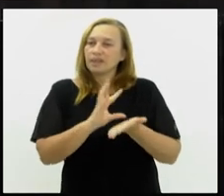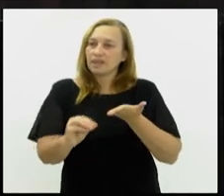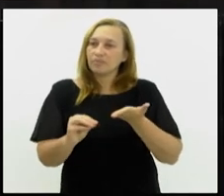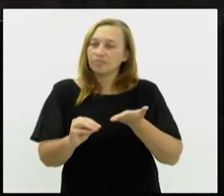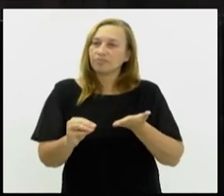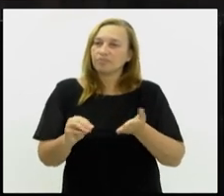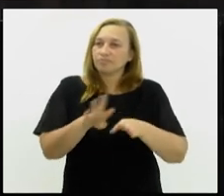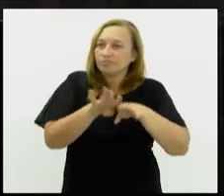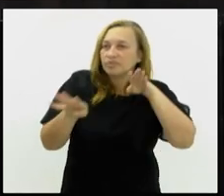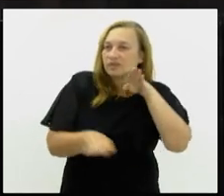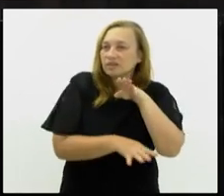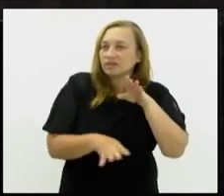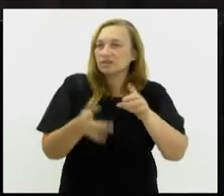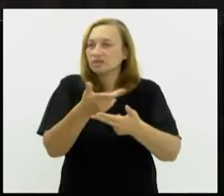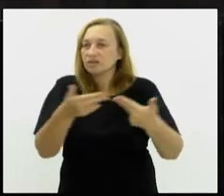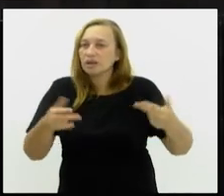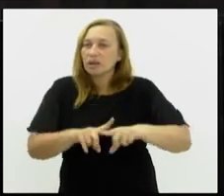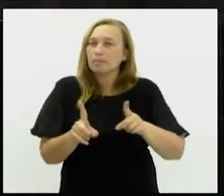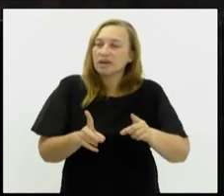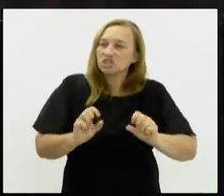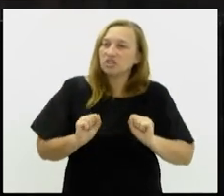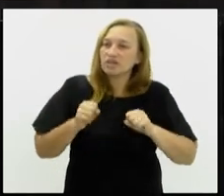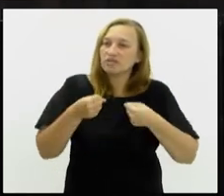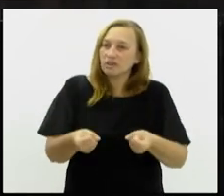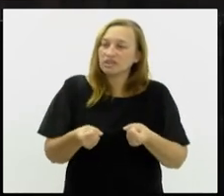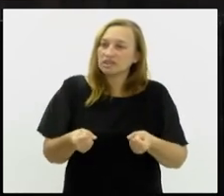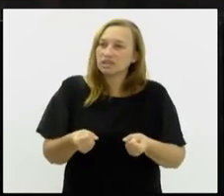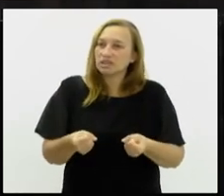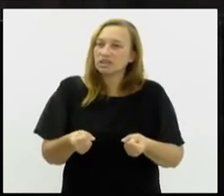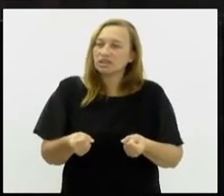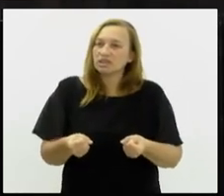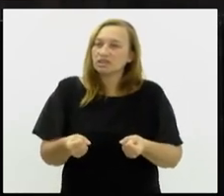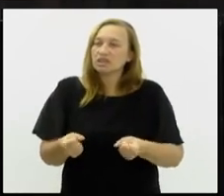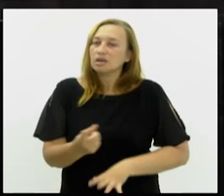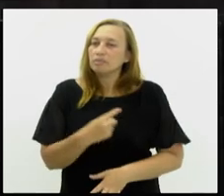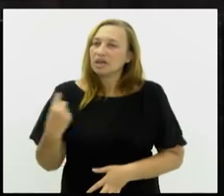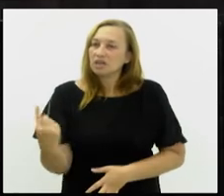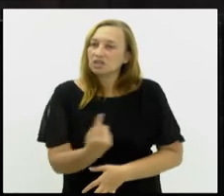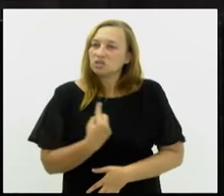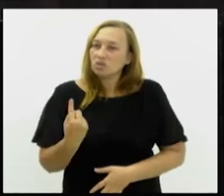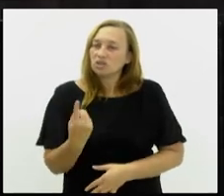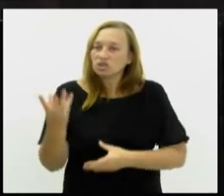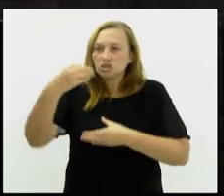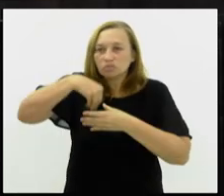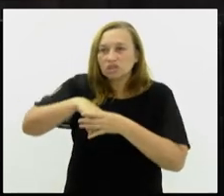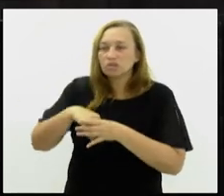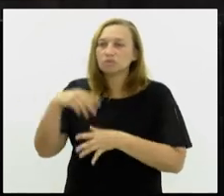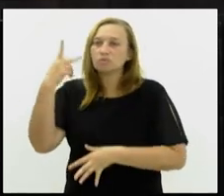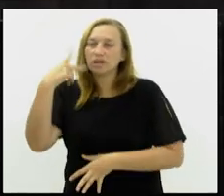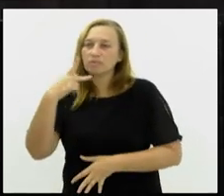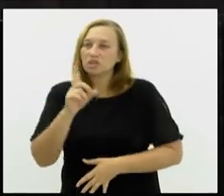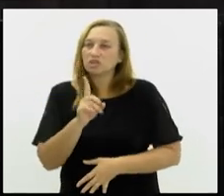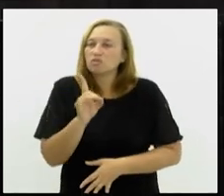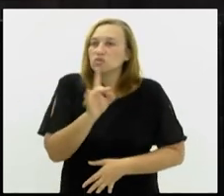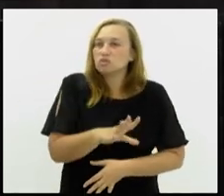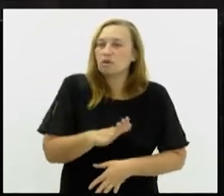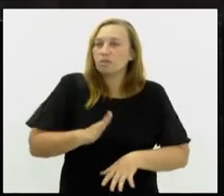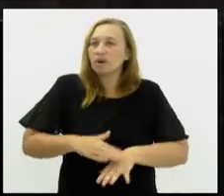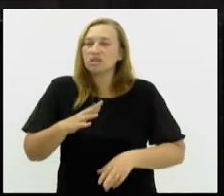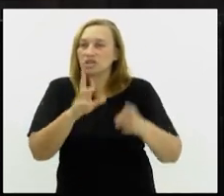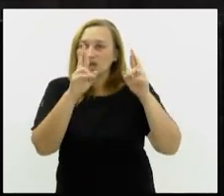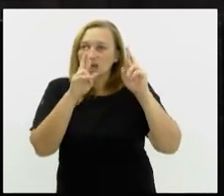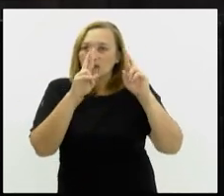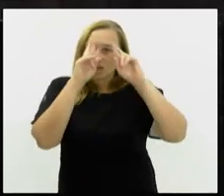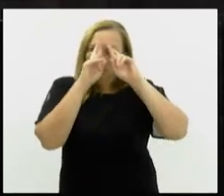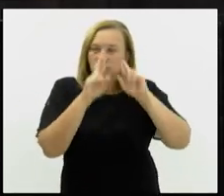tanta desigualdade, mas defender essas pautas traz para nós que estamos dentro do parlamento não só mais